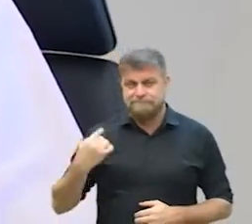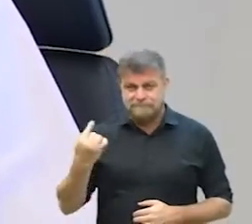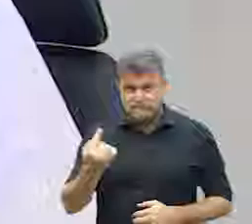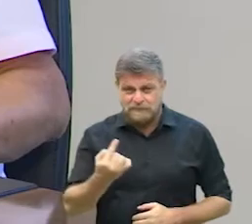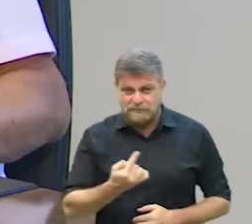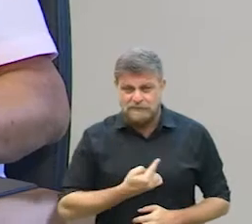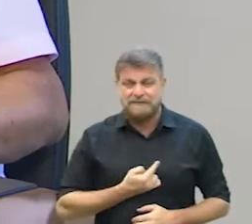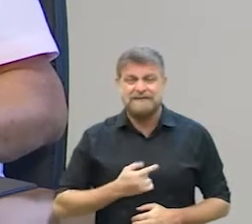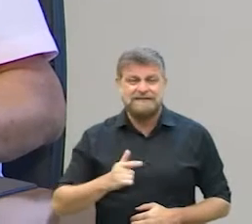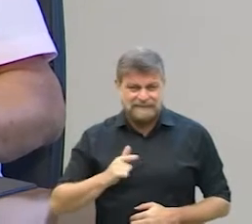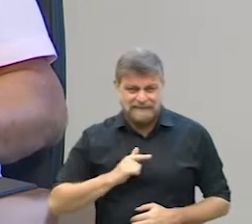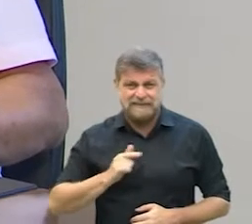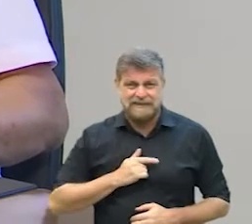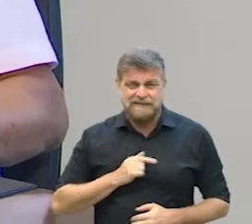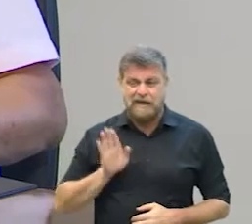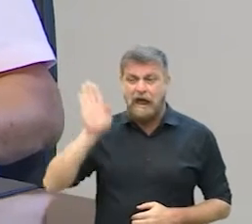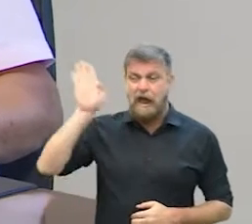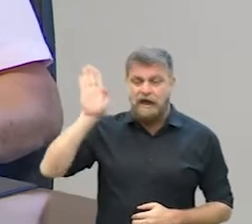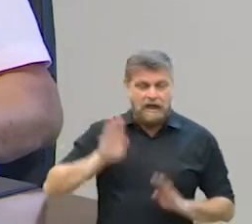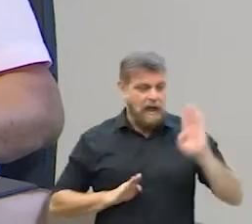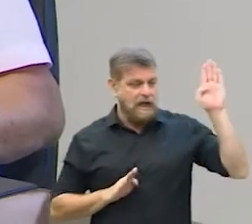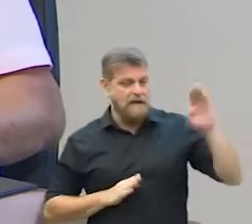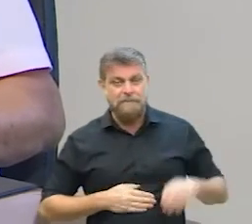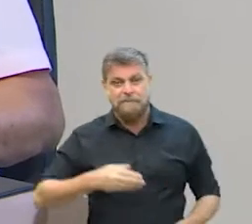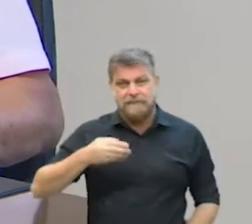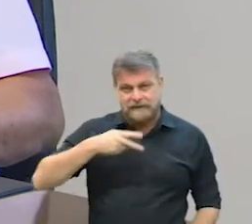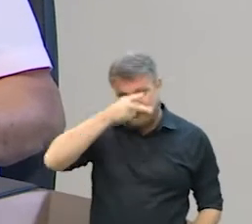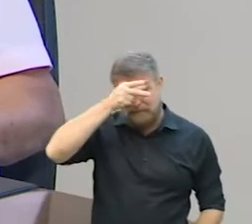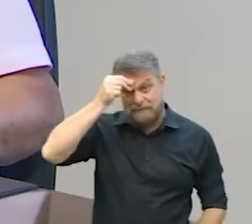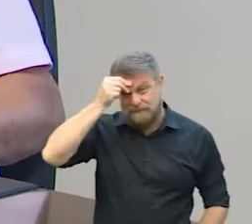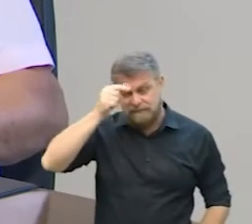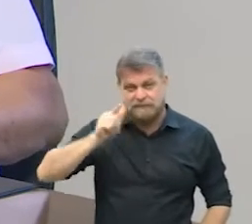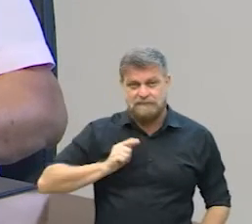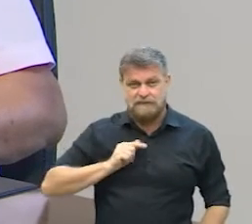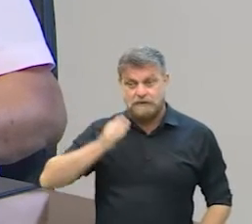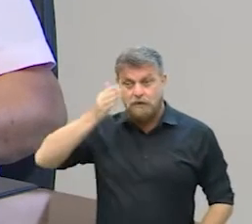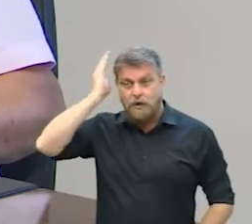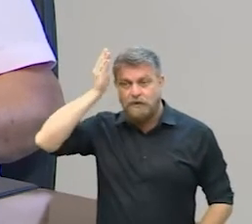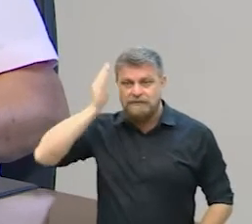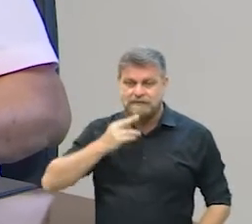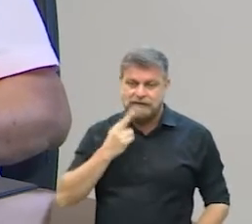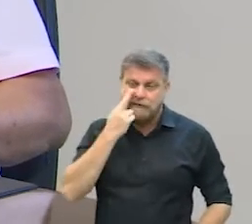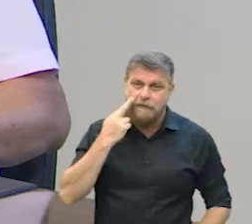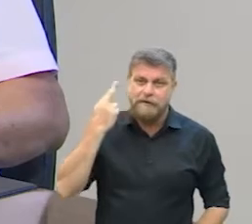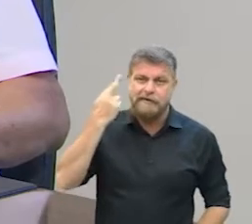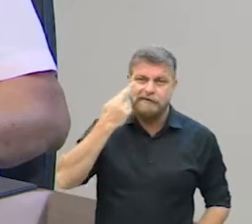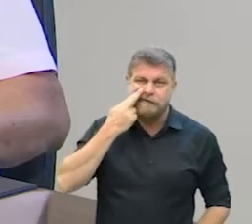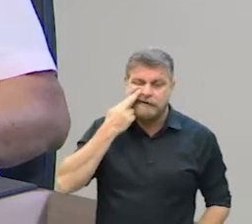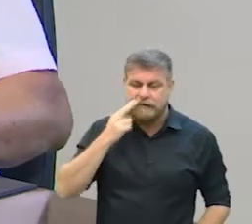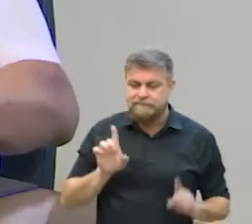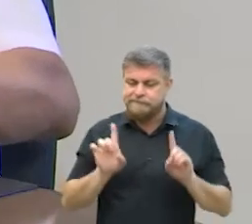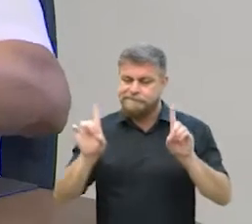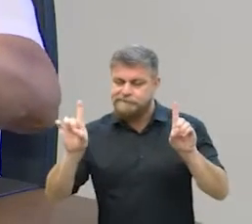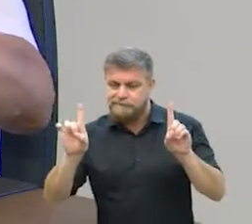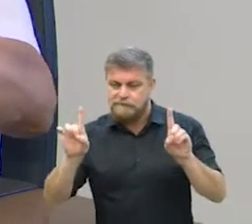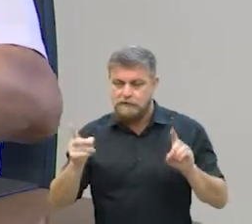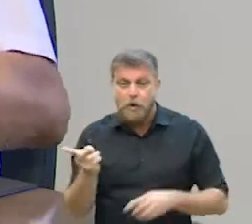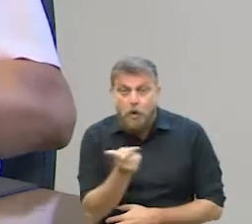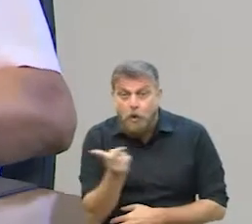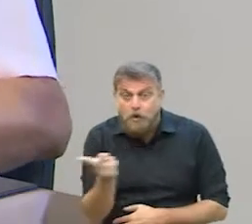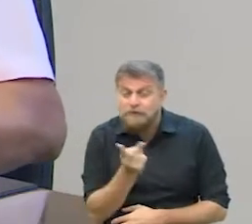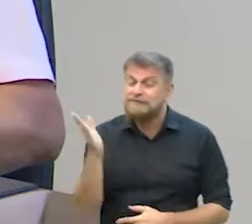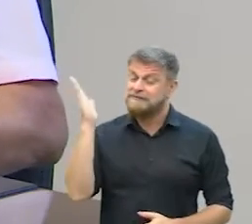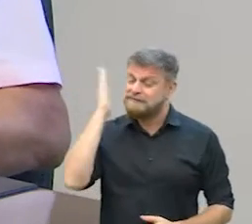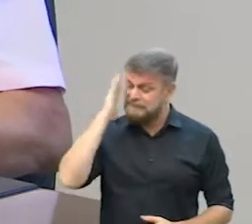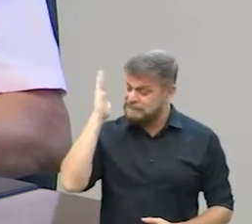5 anos. Nós acabamos de sair de uma campanha municipal, onde os 2 candidatos expoentes a